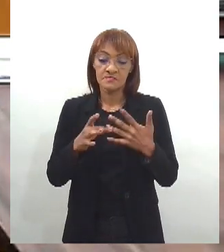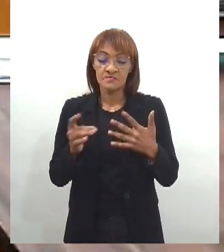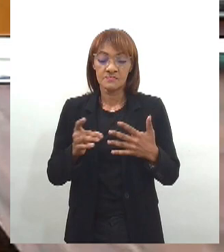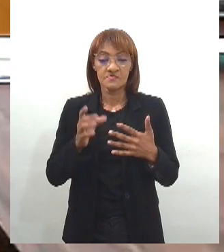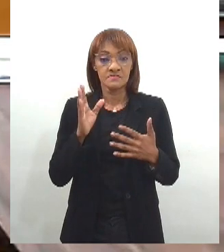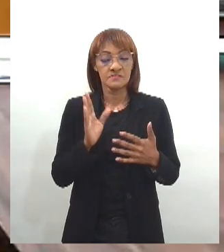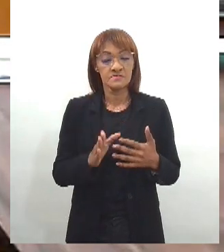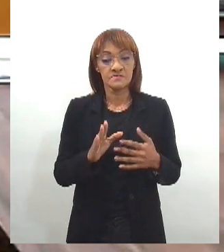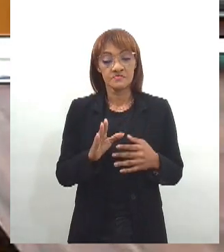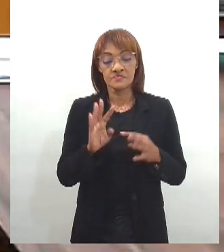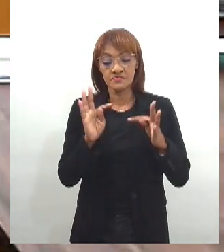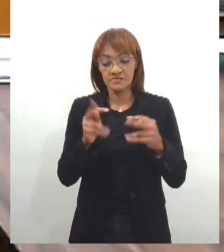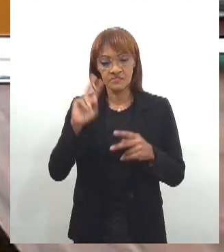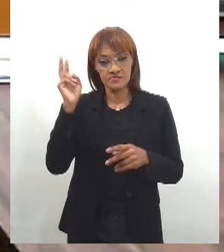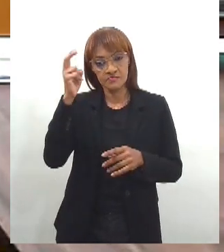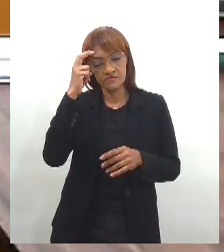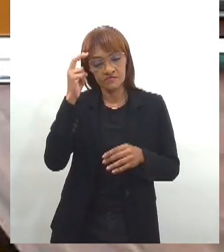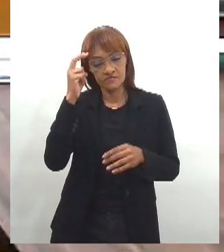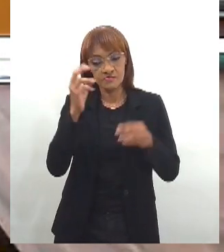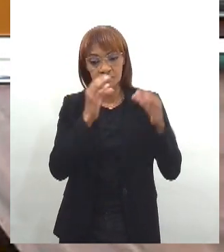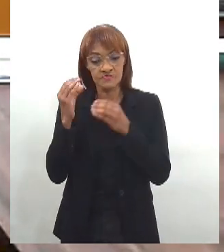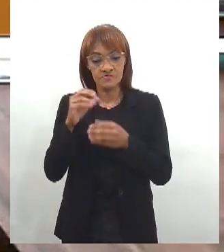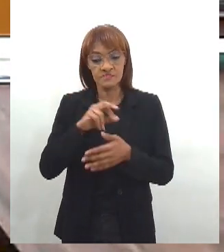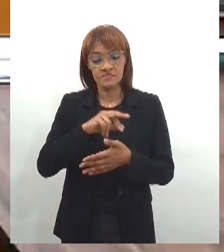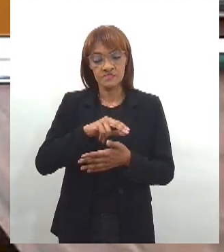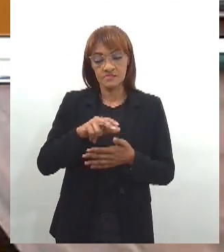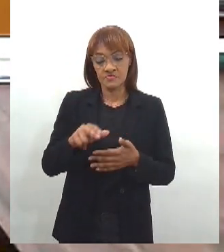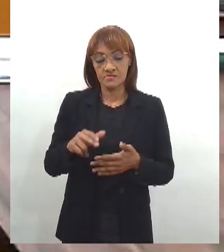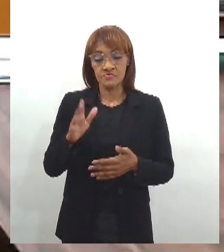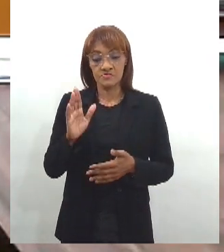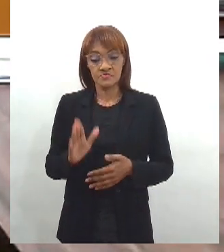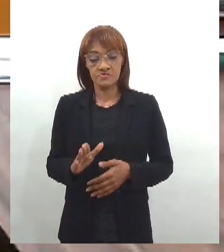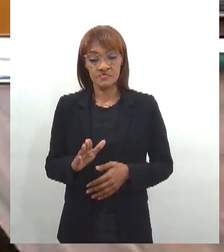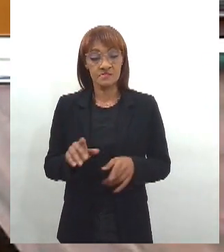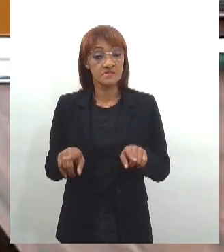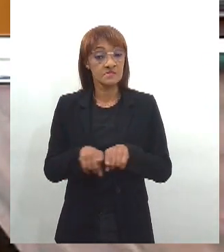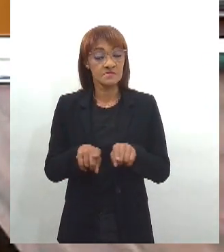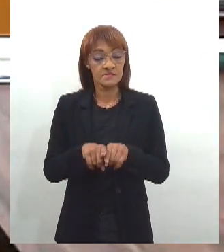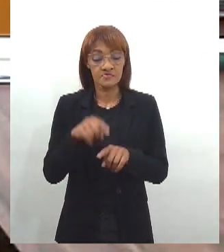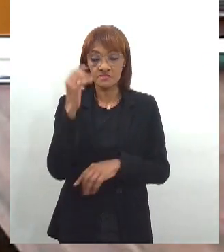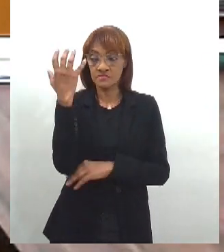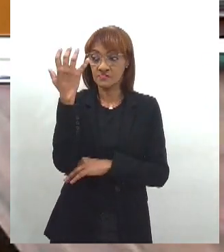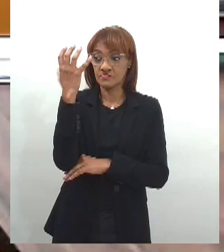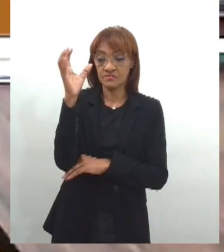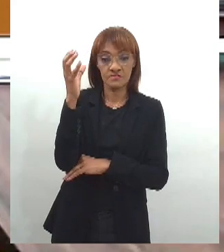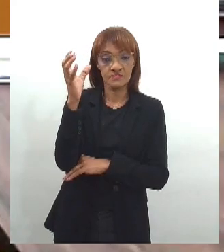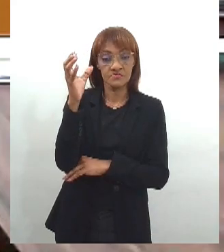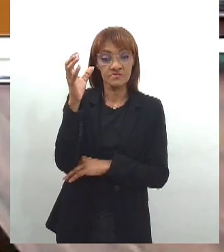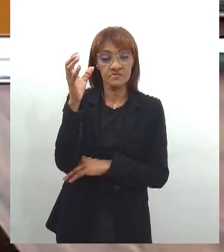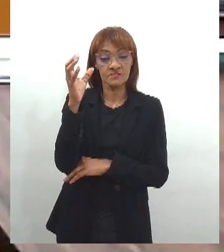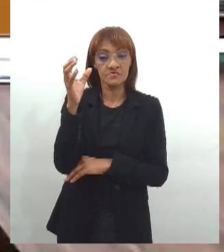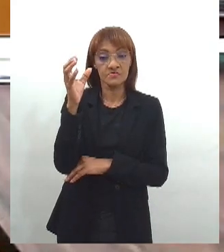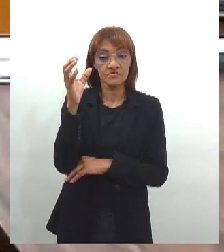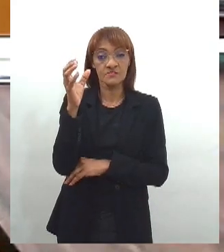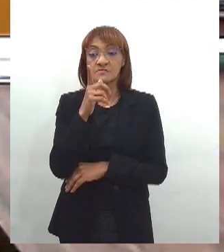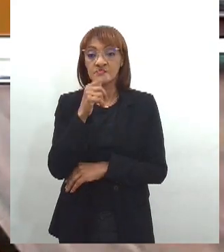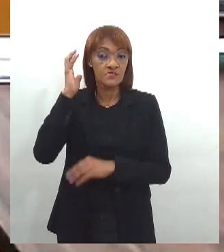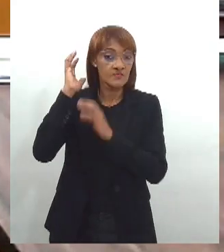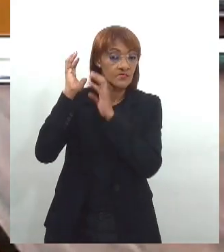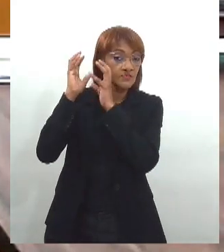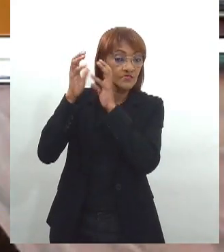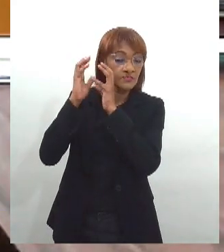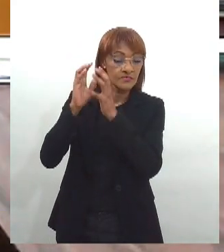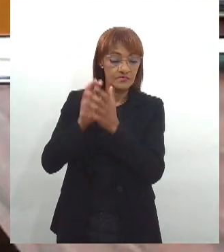de citros, né, a própria cultura do coqueiro, que é um mandato nacional da nossa unidade, né, a gente